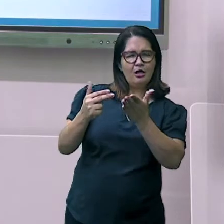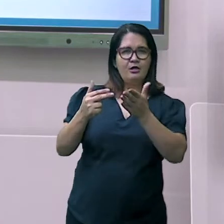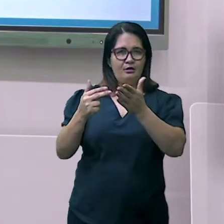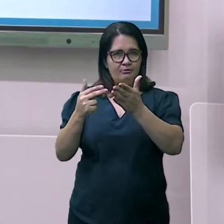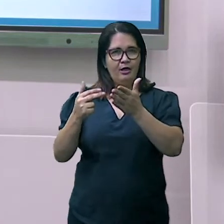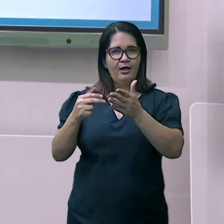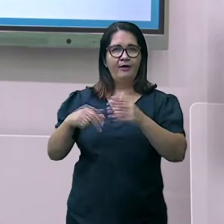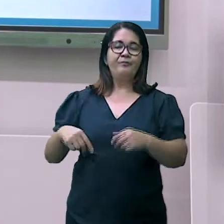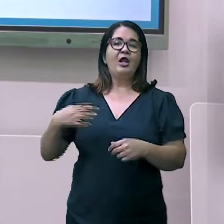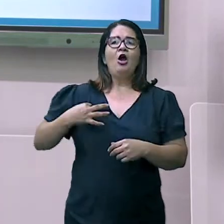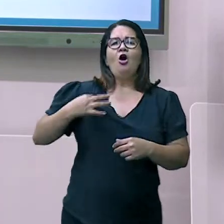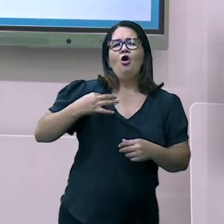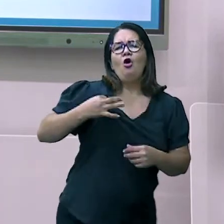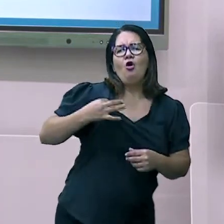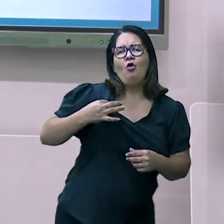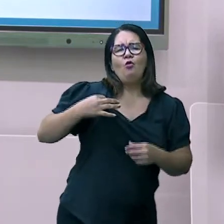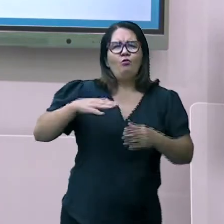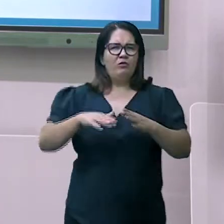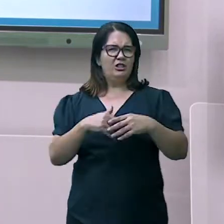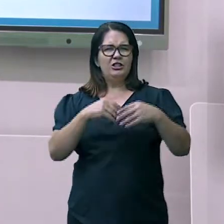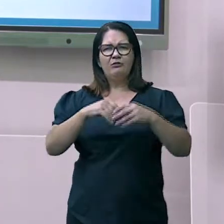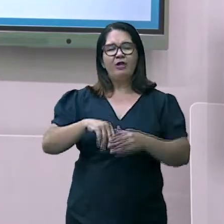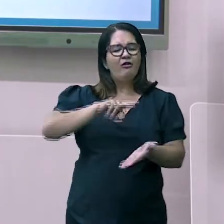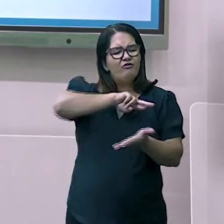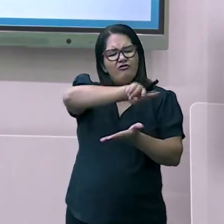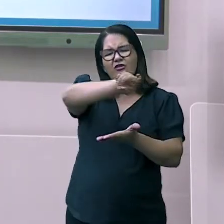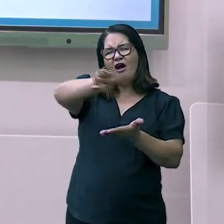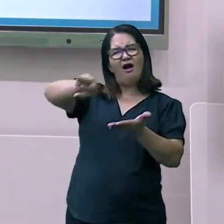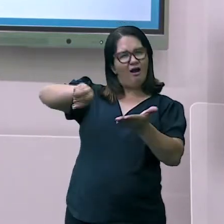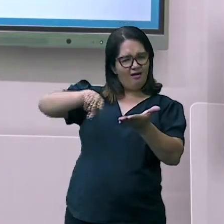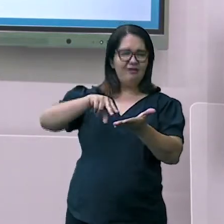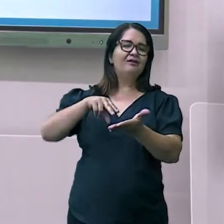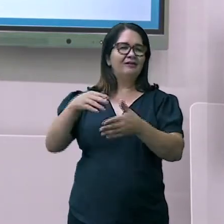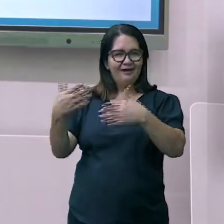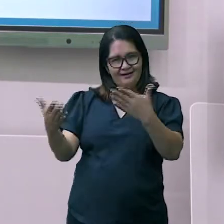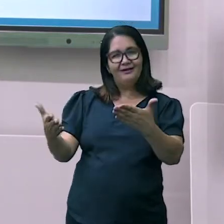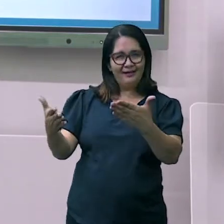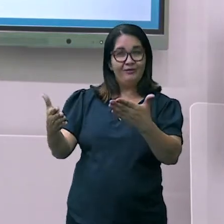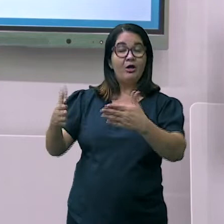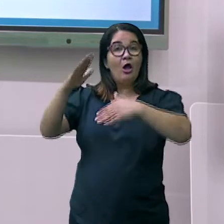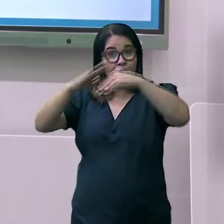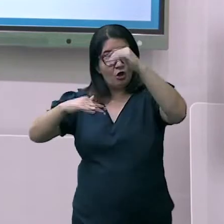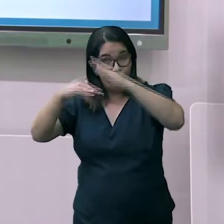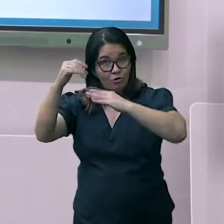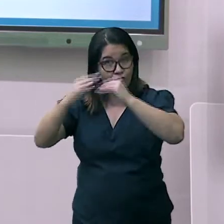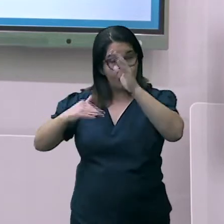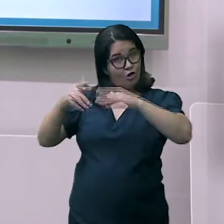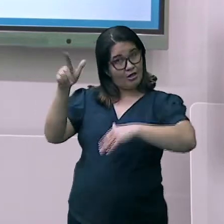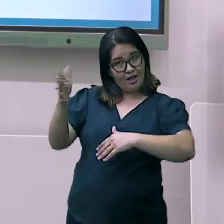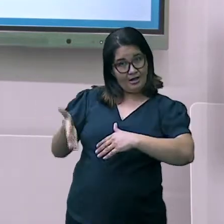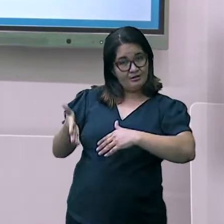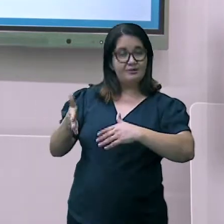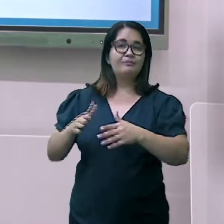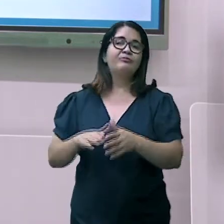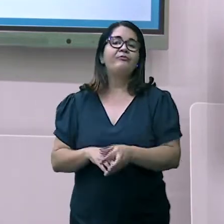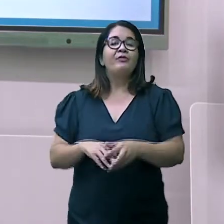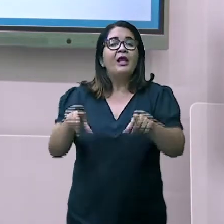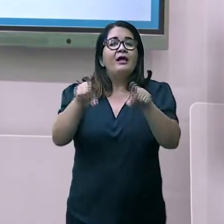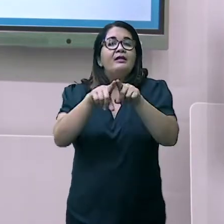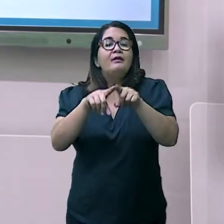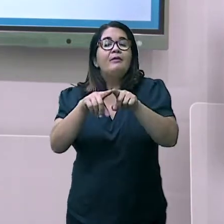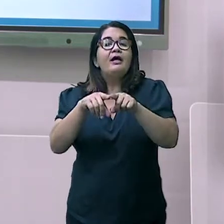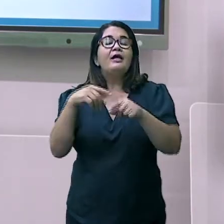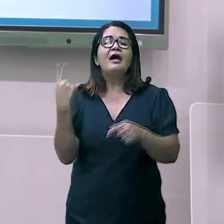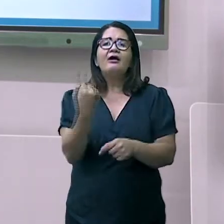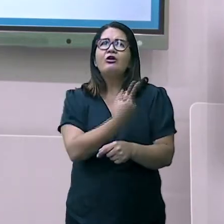apenas peças únicas, depende do tipo de estilista e do tipo de roupa que ele desenha. Vamos analisar